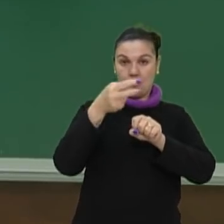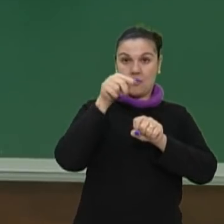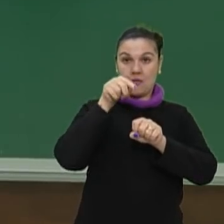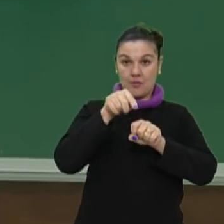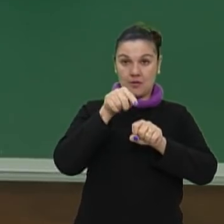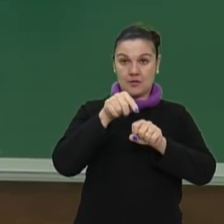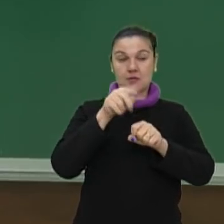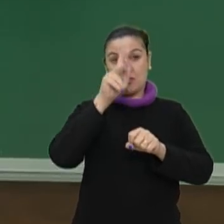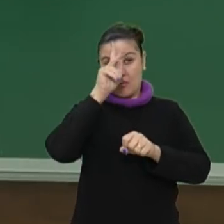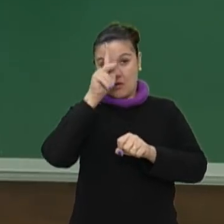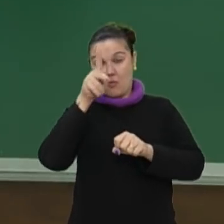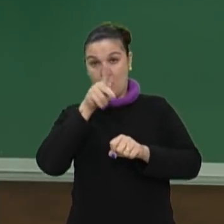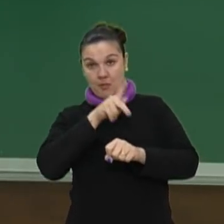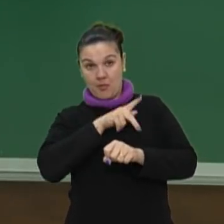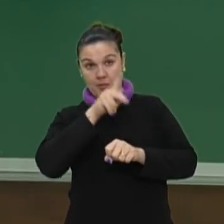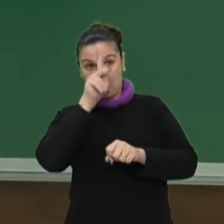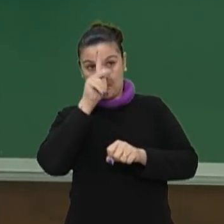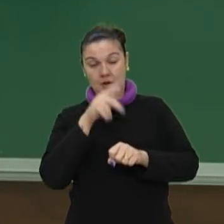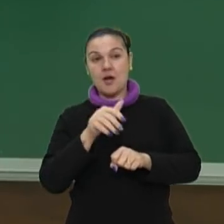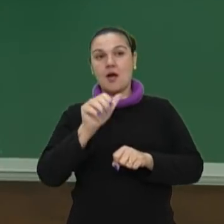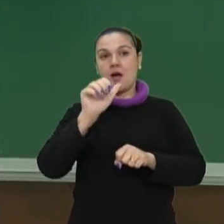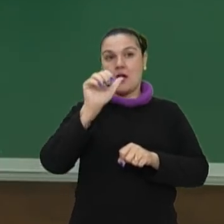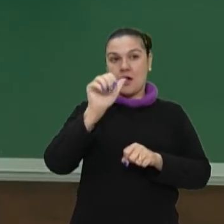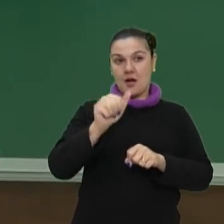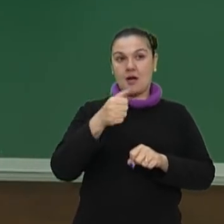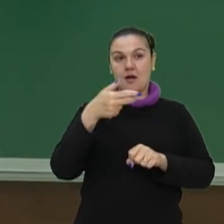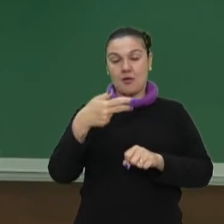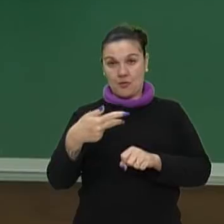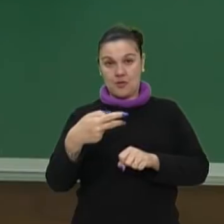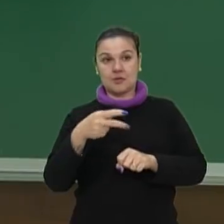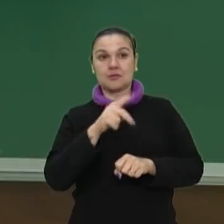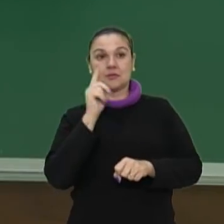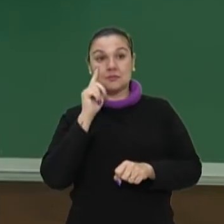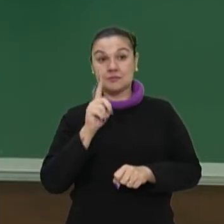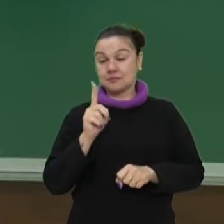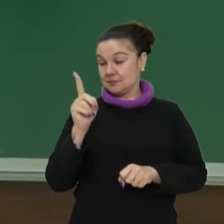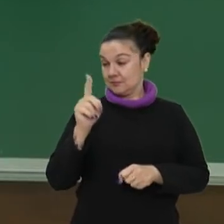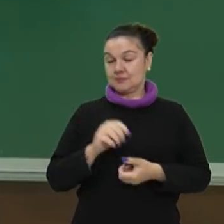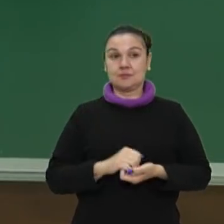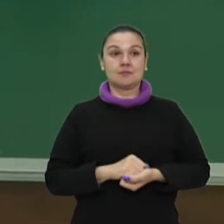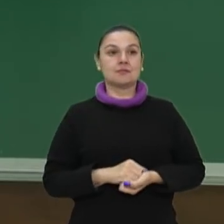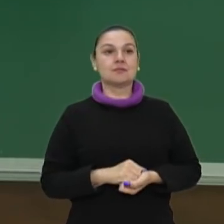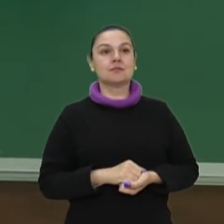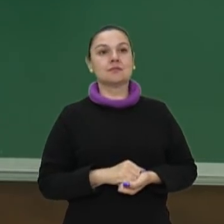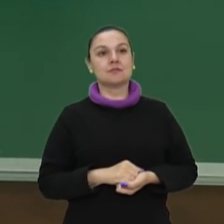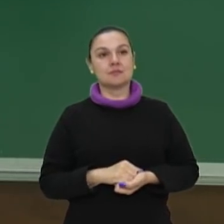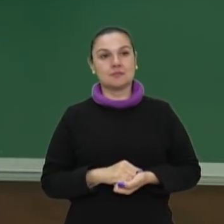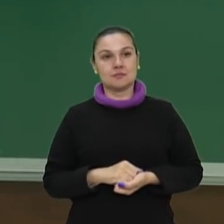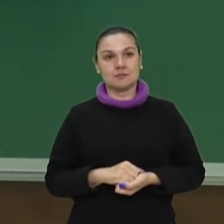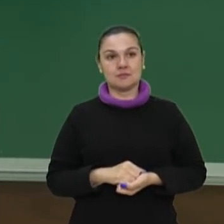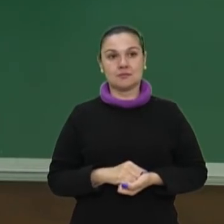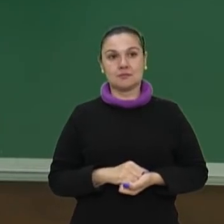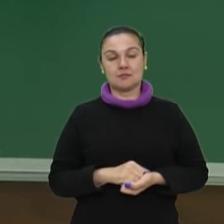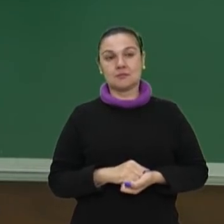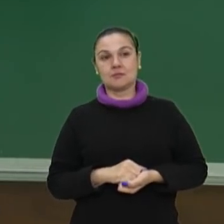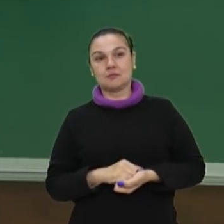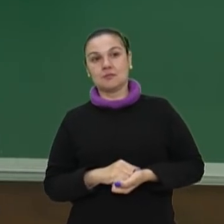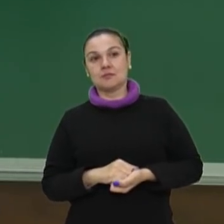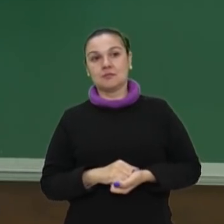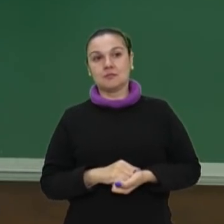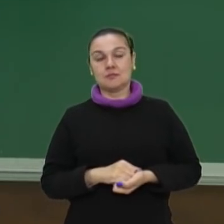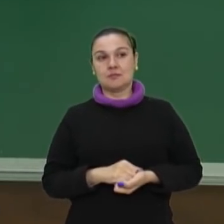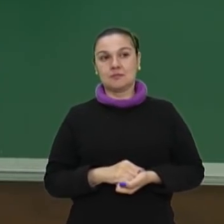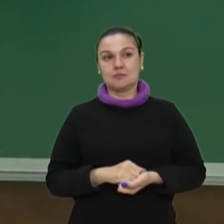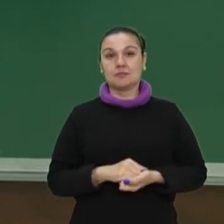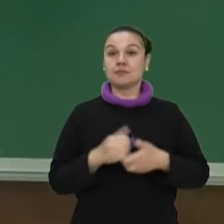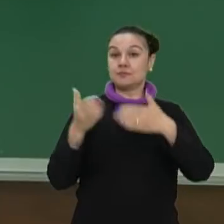algo vezes ele próprio, ou seja, a elevado ao quadrado é a vezes a. Corta o 4 com o 4, o a